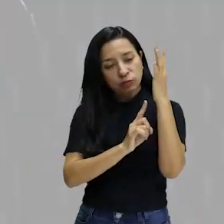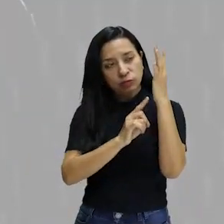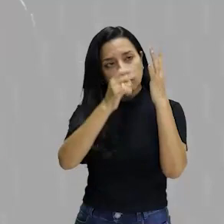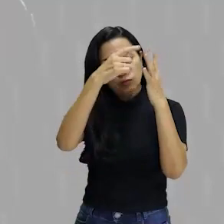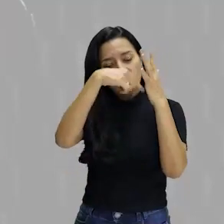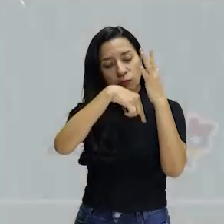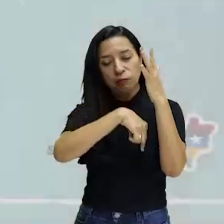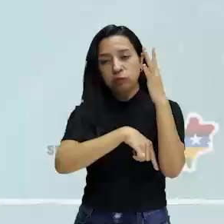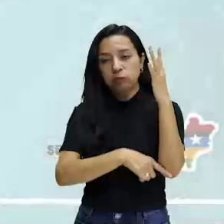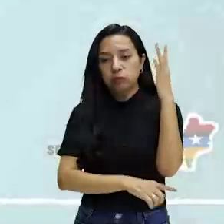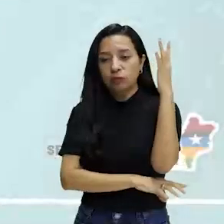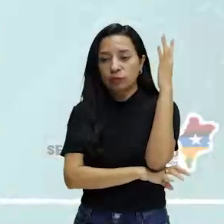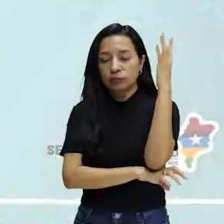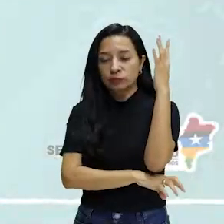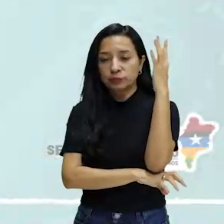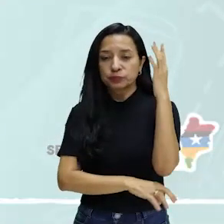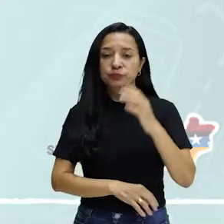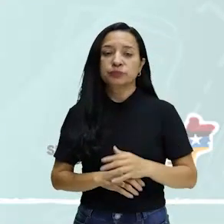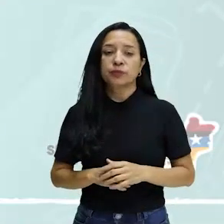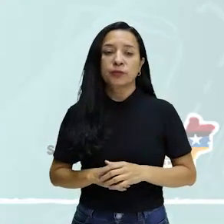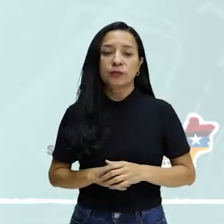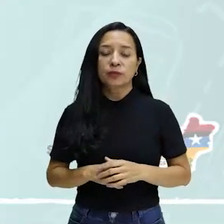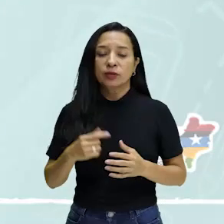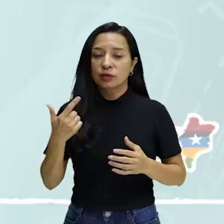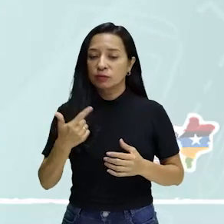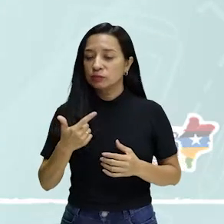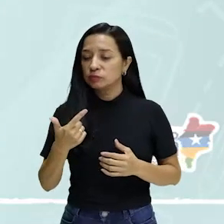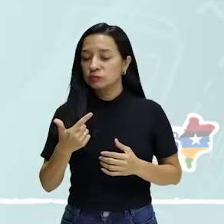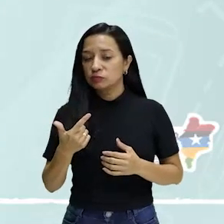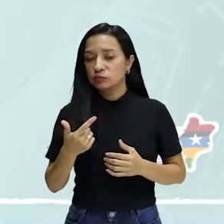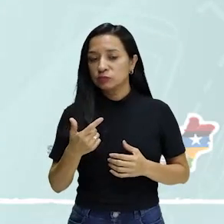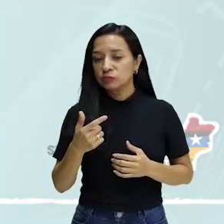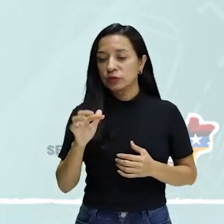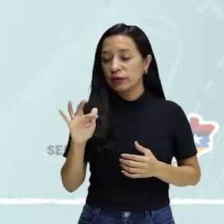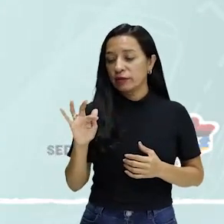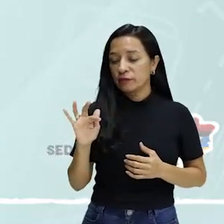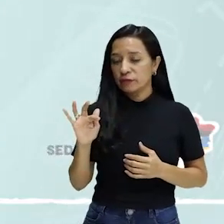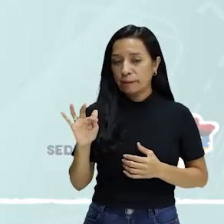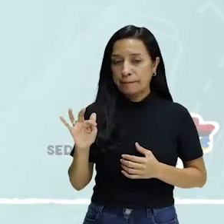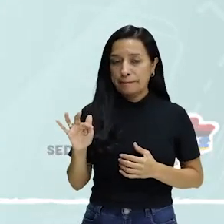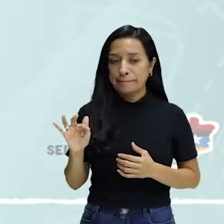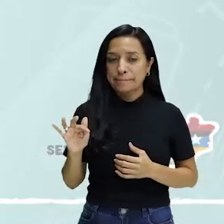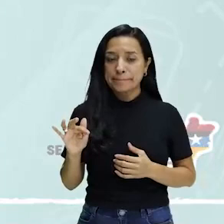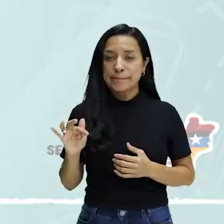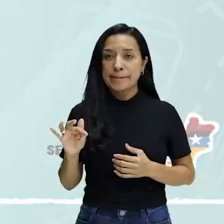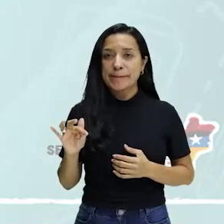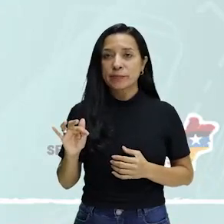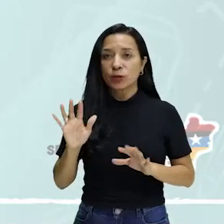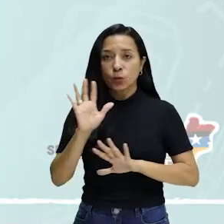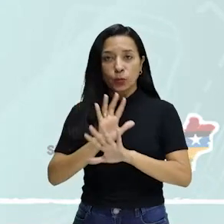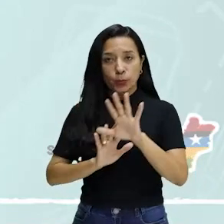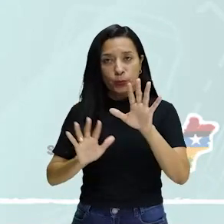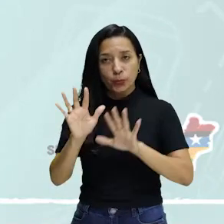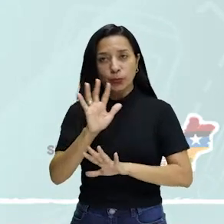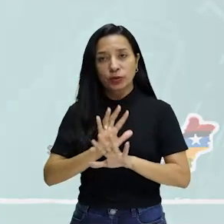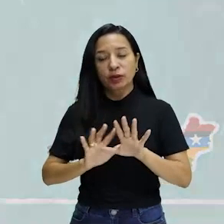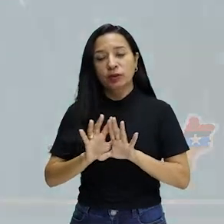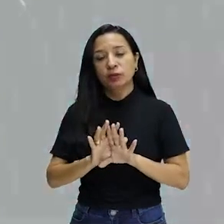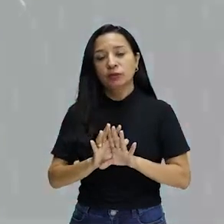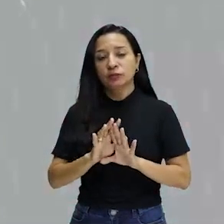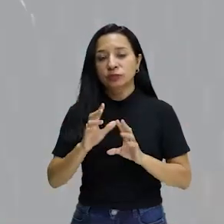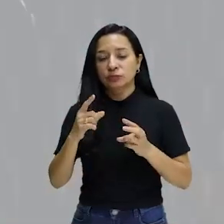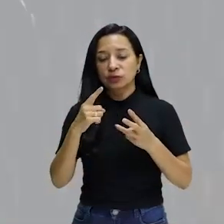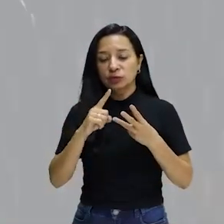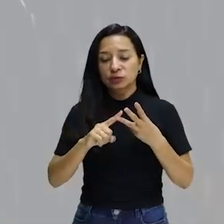Então, a segunda afirmativa está errada, é falsa. Muito cuidado. Vamos para